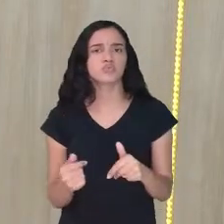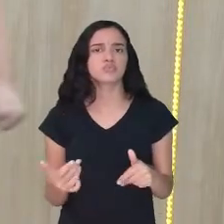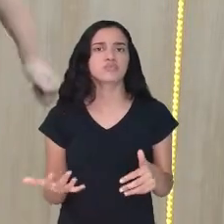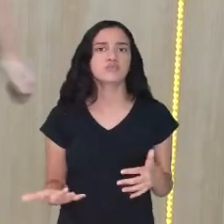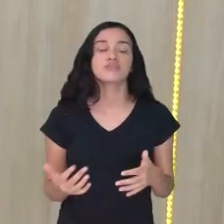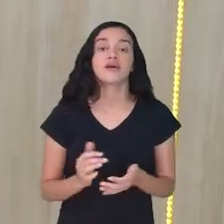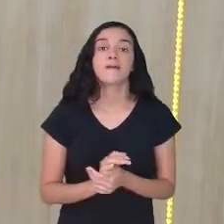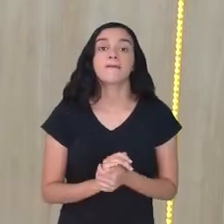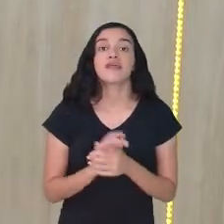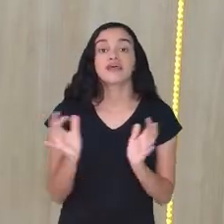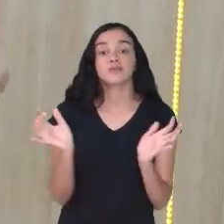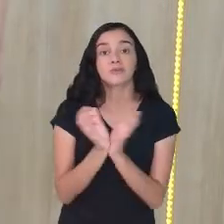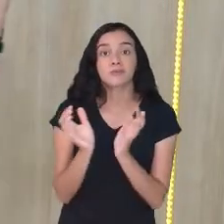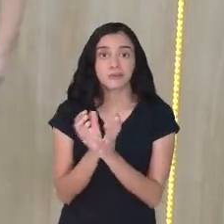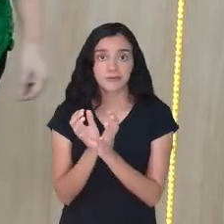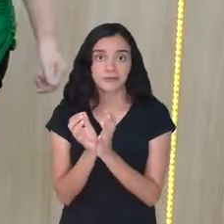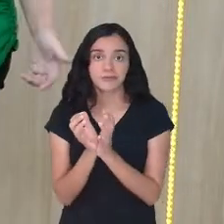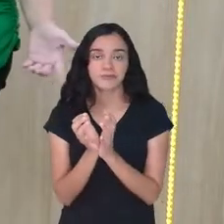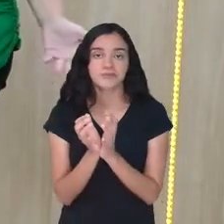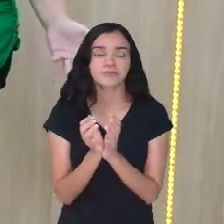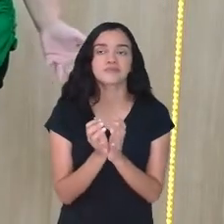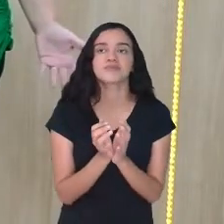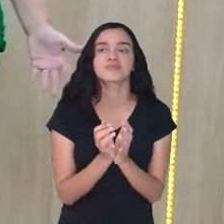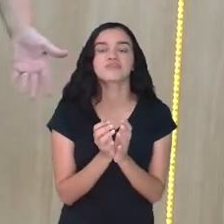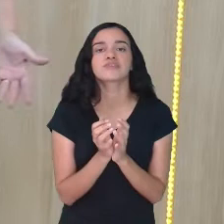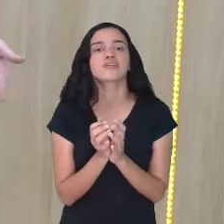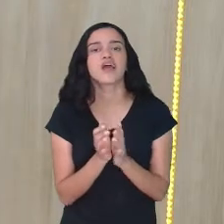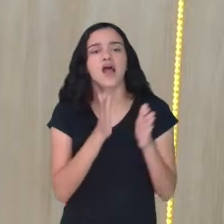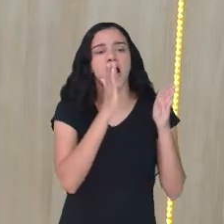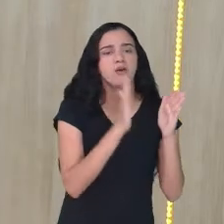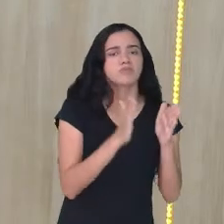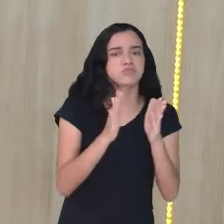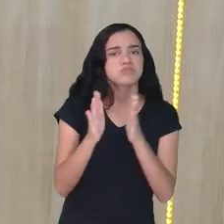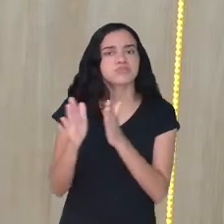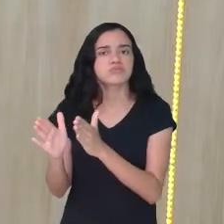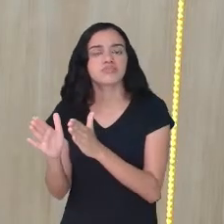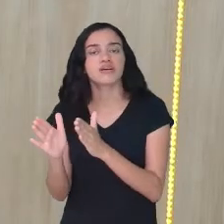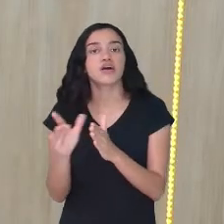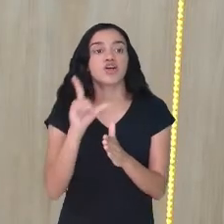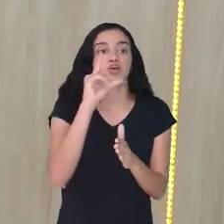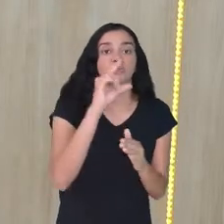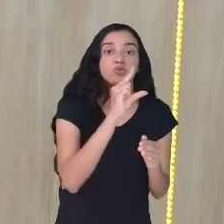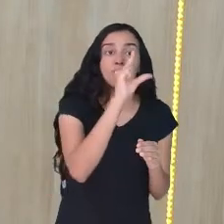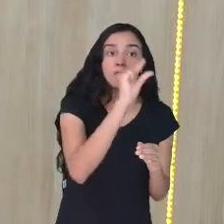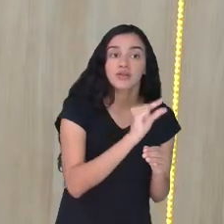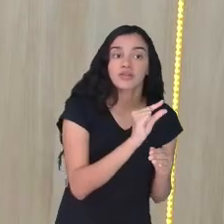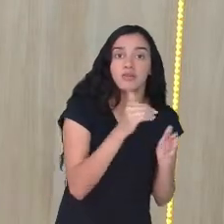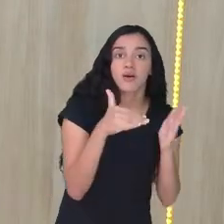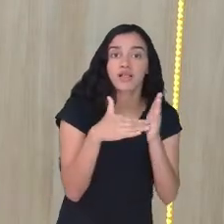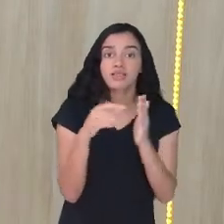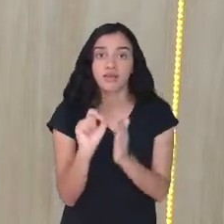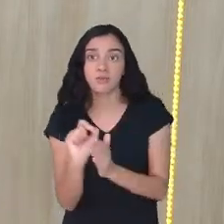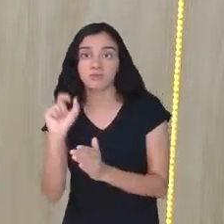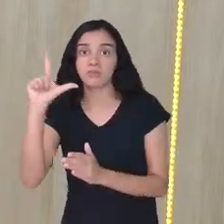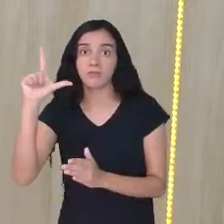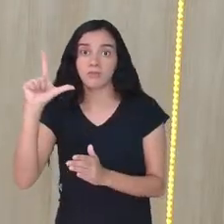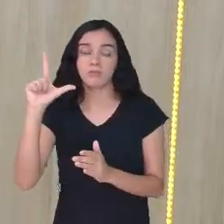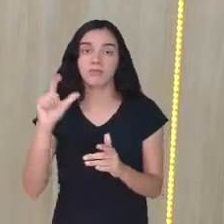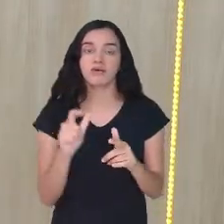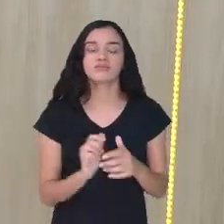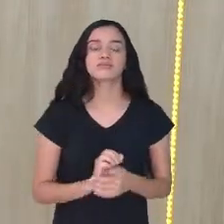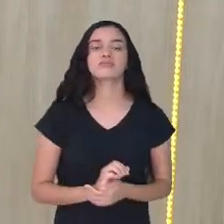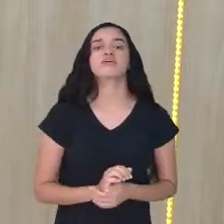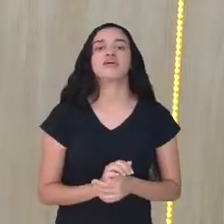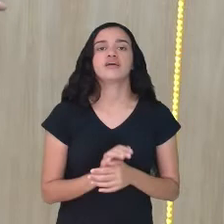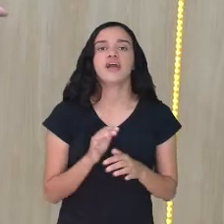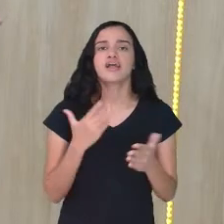do conjunto, né? Ordem crescente e decrescente, do menor para o maior, ou do maior para o menor.